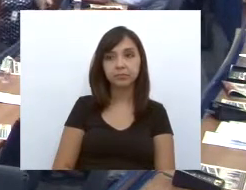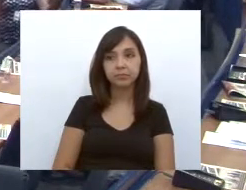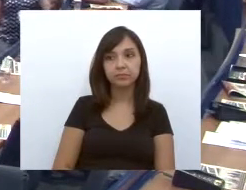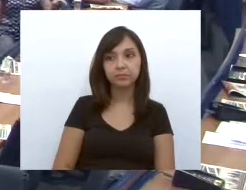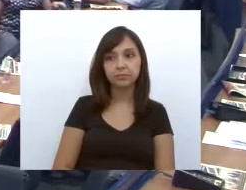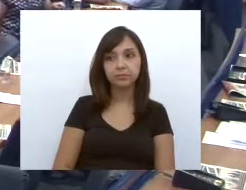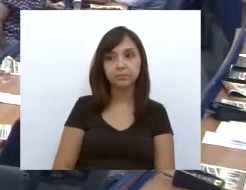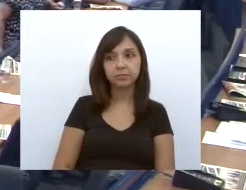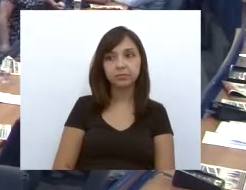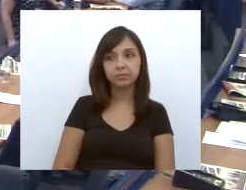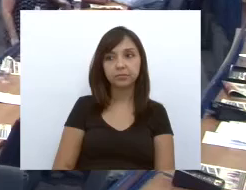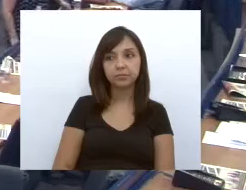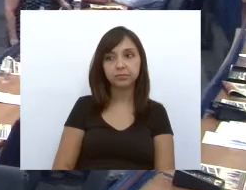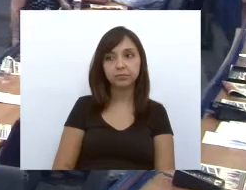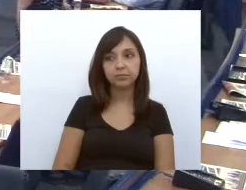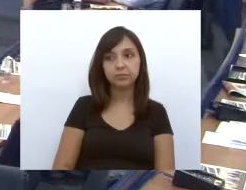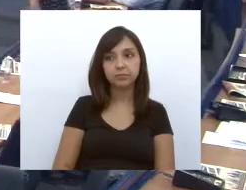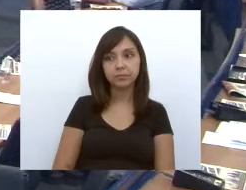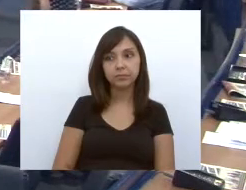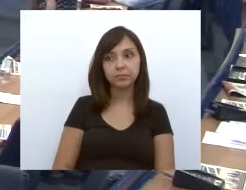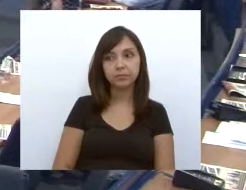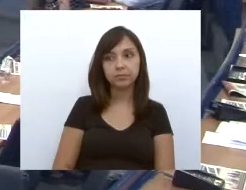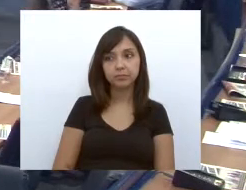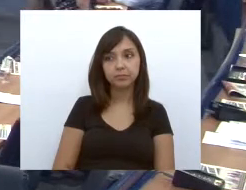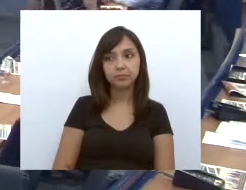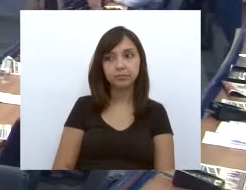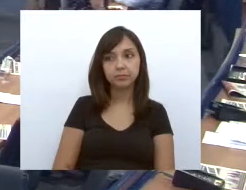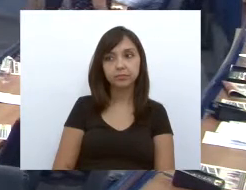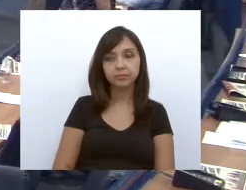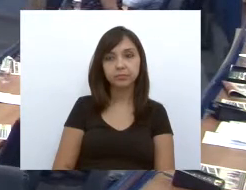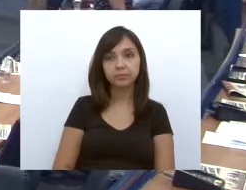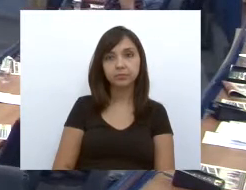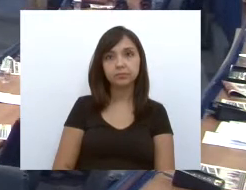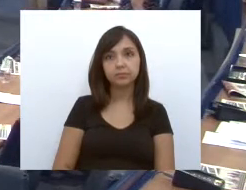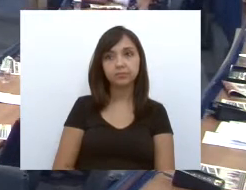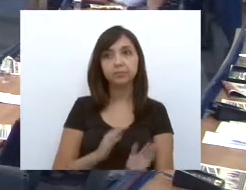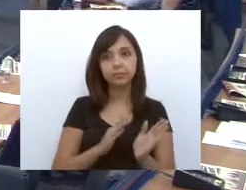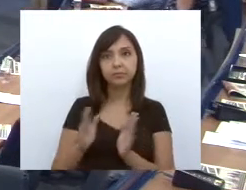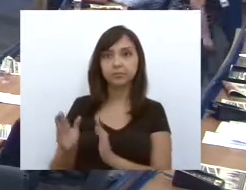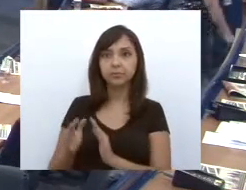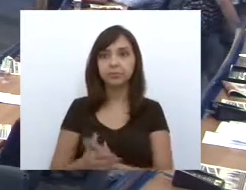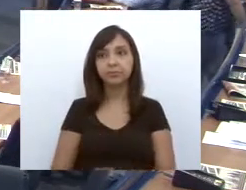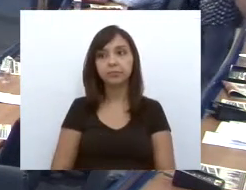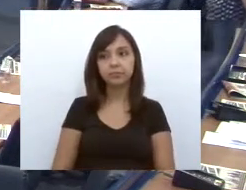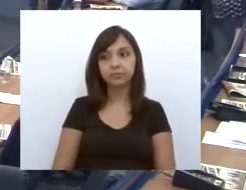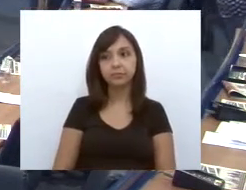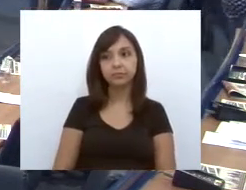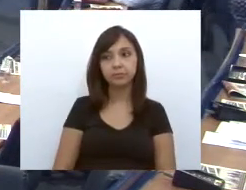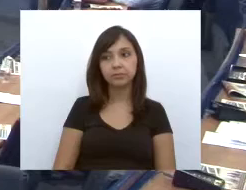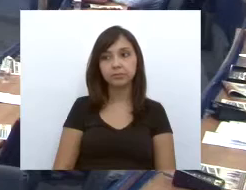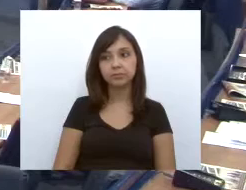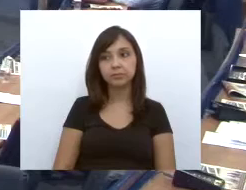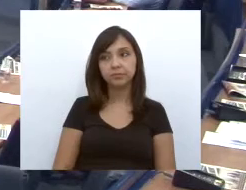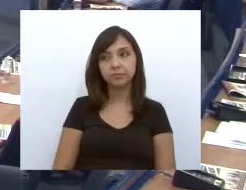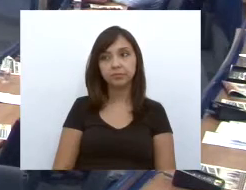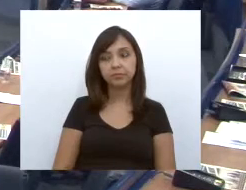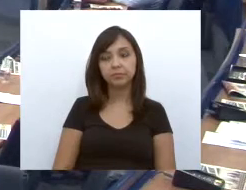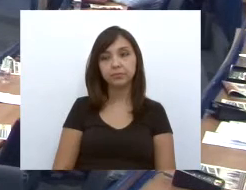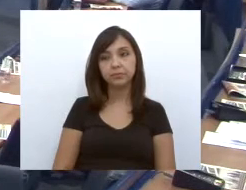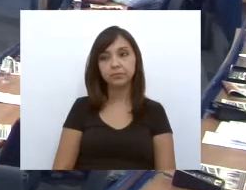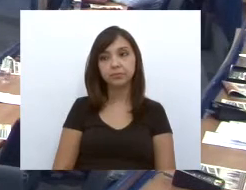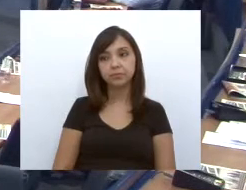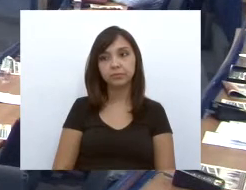A professora Zanin vai falar? Pela ordem, senhor presidente. Pela ordem, senhor presidente. Pela ordem.